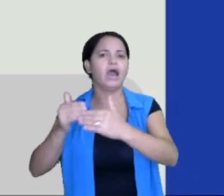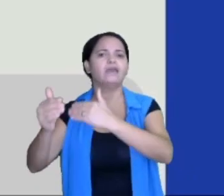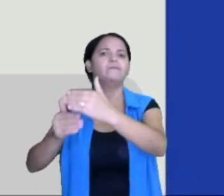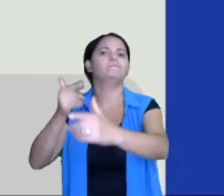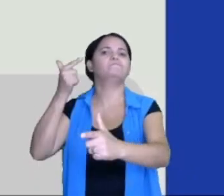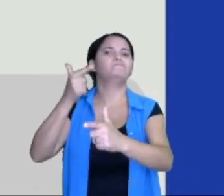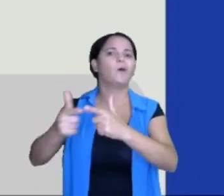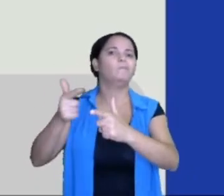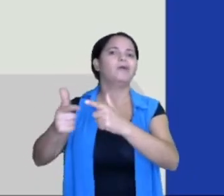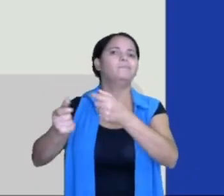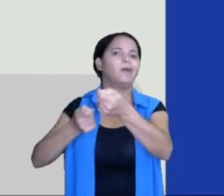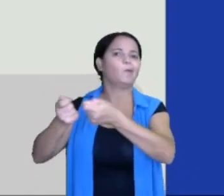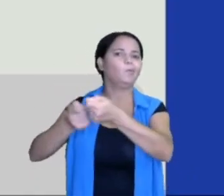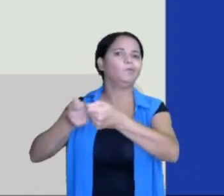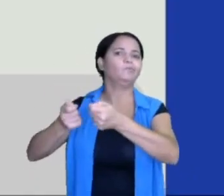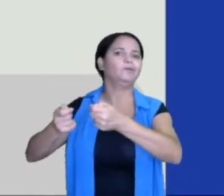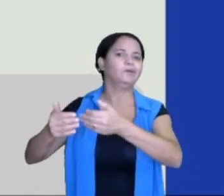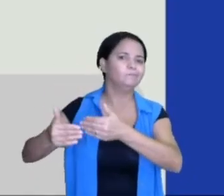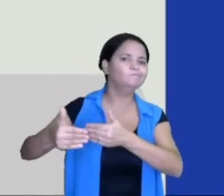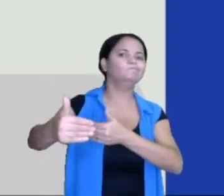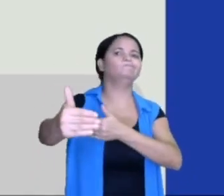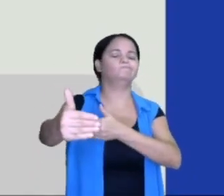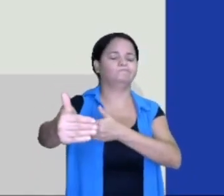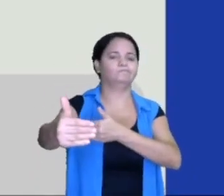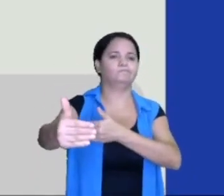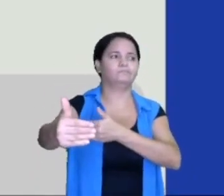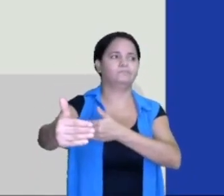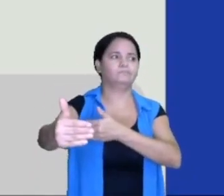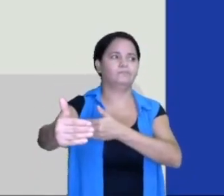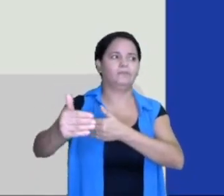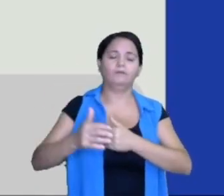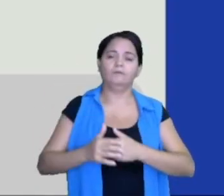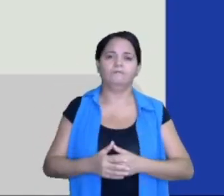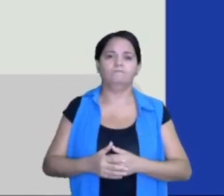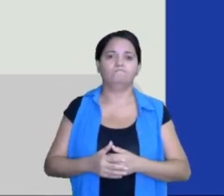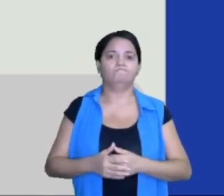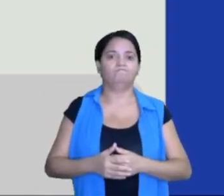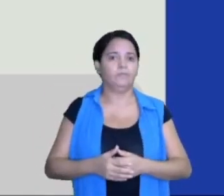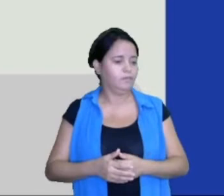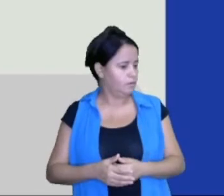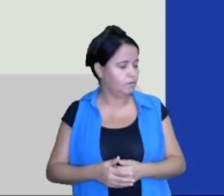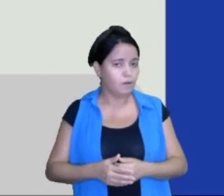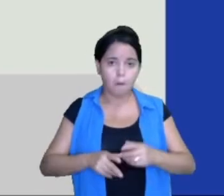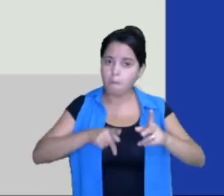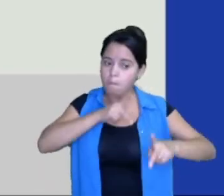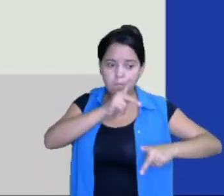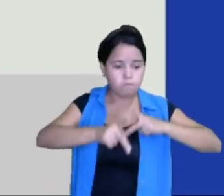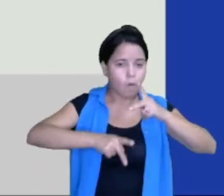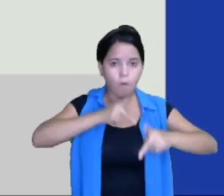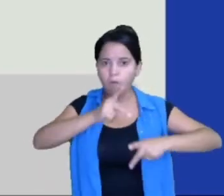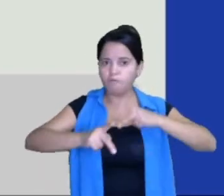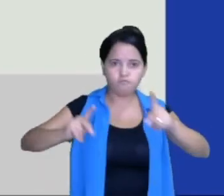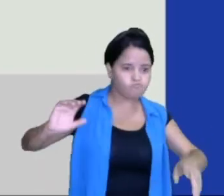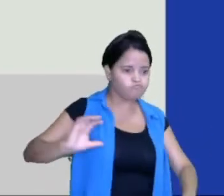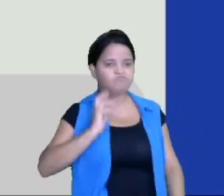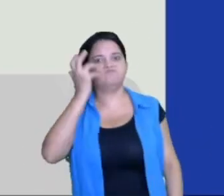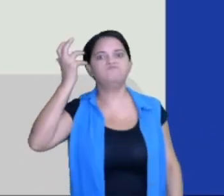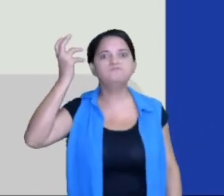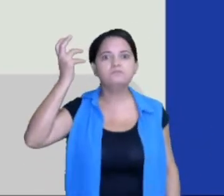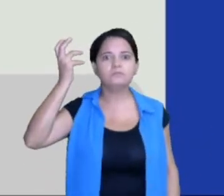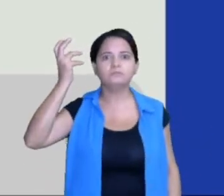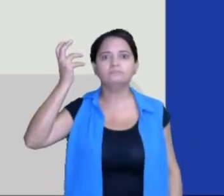frente, tá? Então, várias revoltas populares estouraram e foram